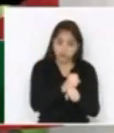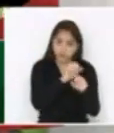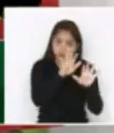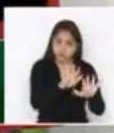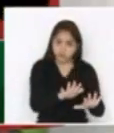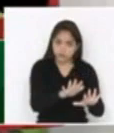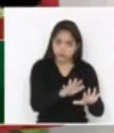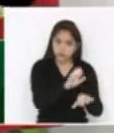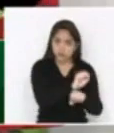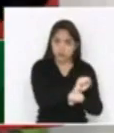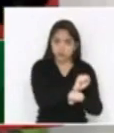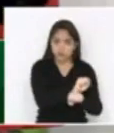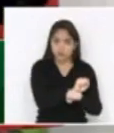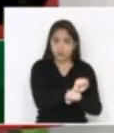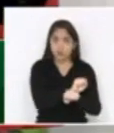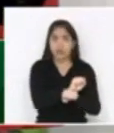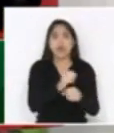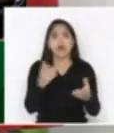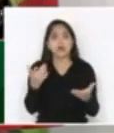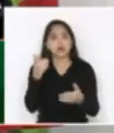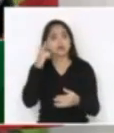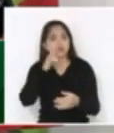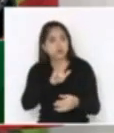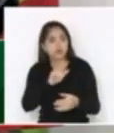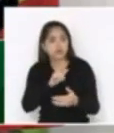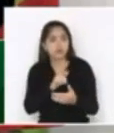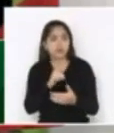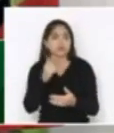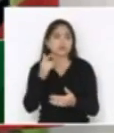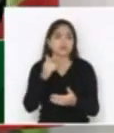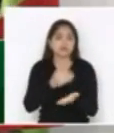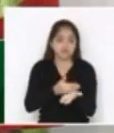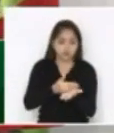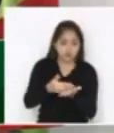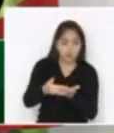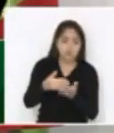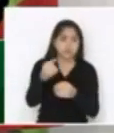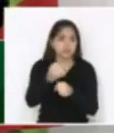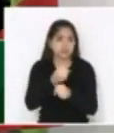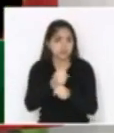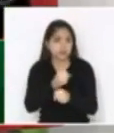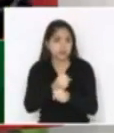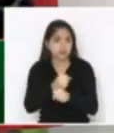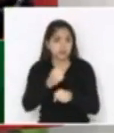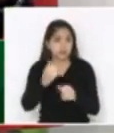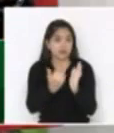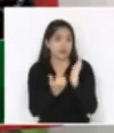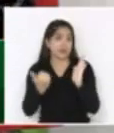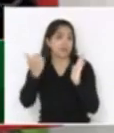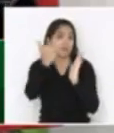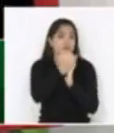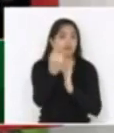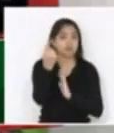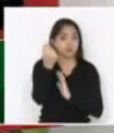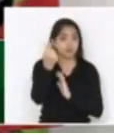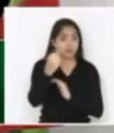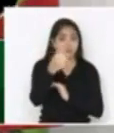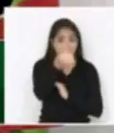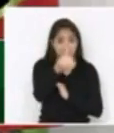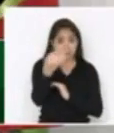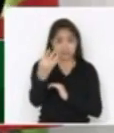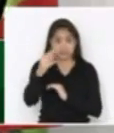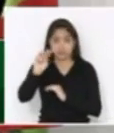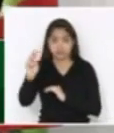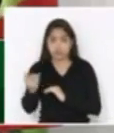Agora nós conseguimos ganhar a parada. Só que a obra não é mais 27, é 64. E o governador